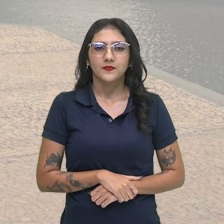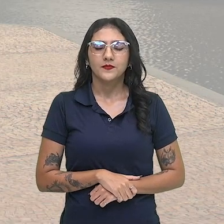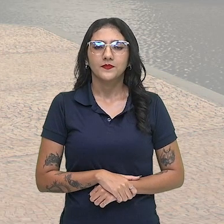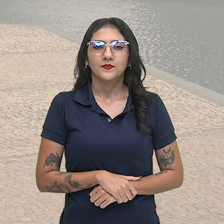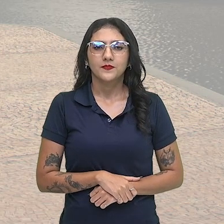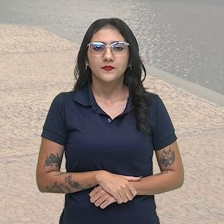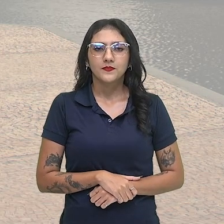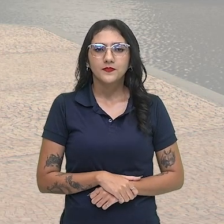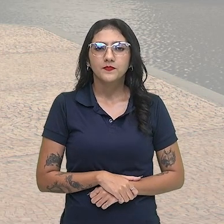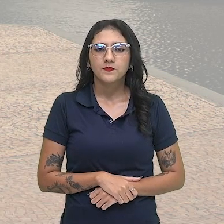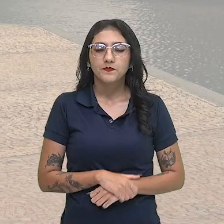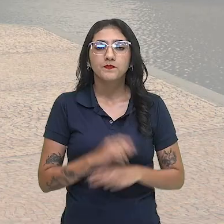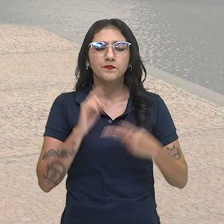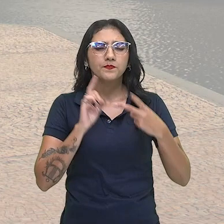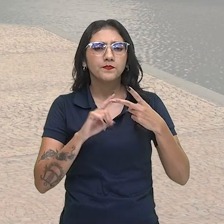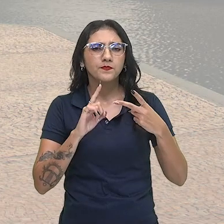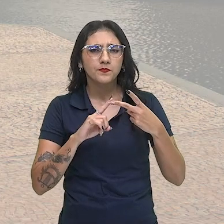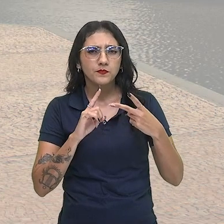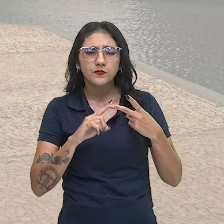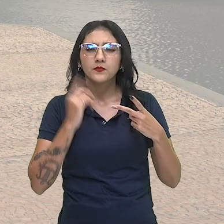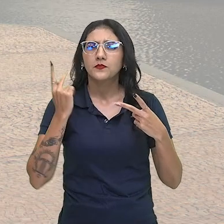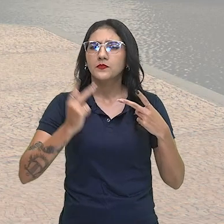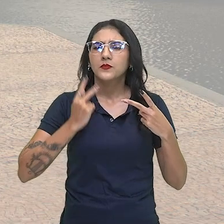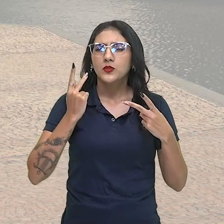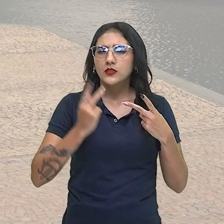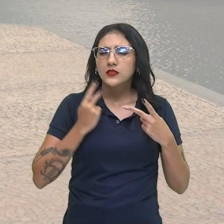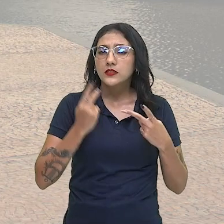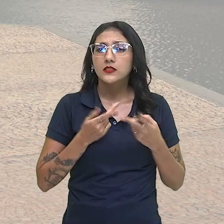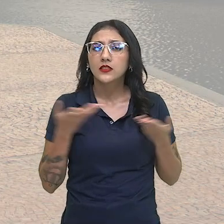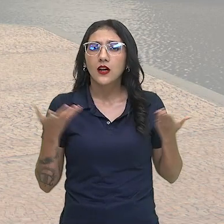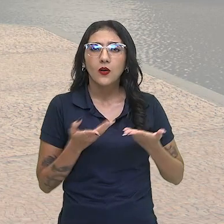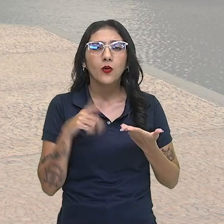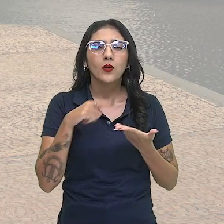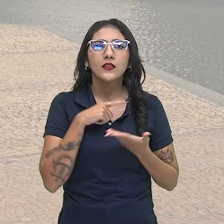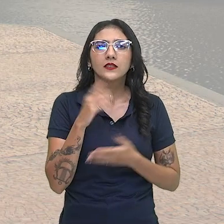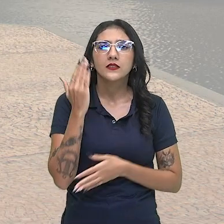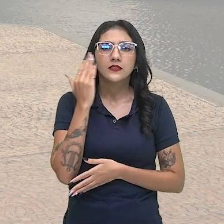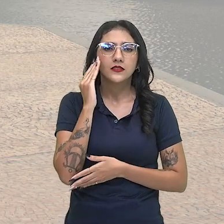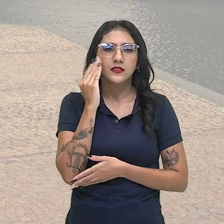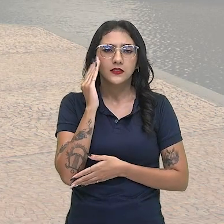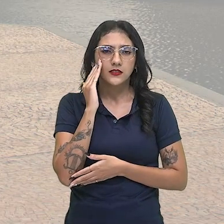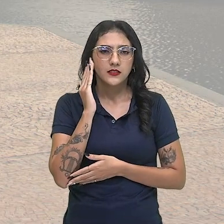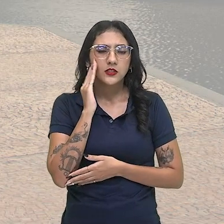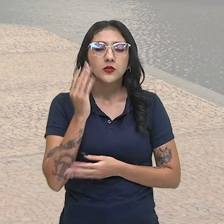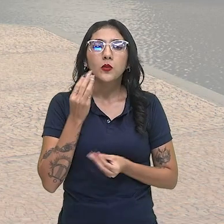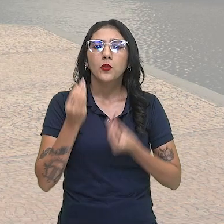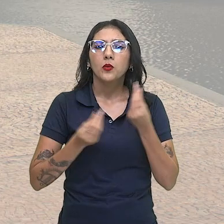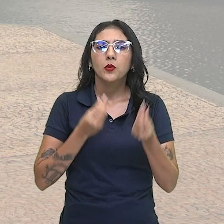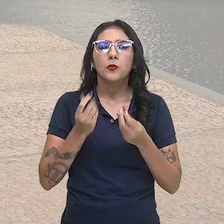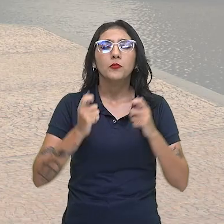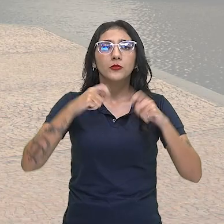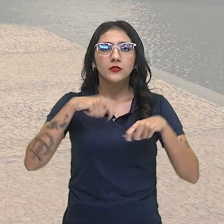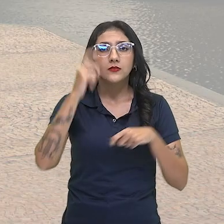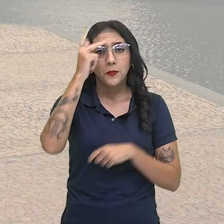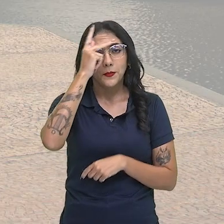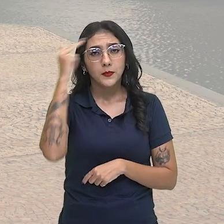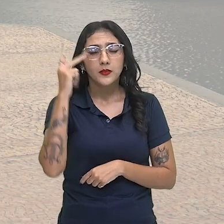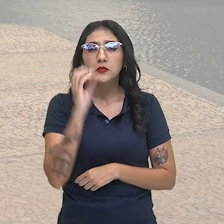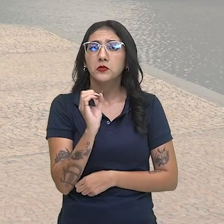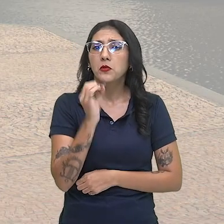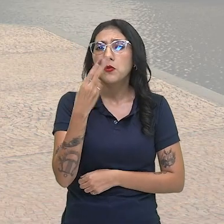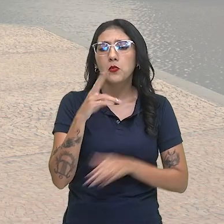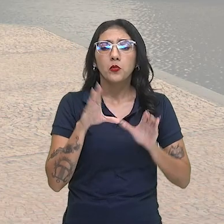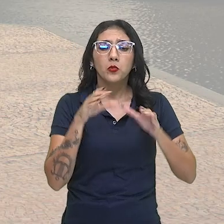política. A política pode ser entendida como os meios pelos quais um sujeito ou um grupo